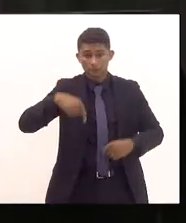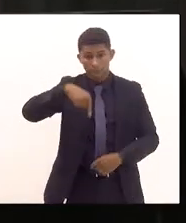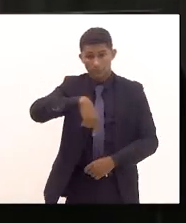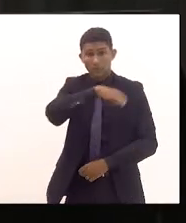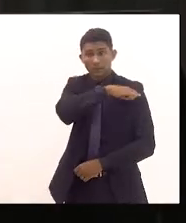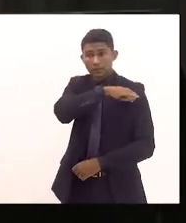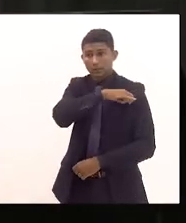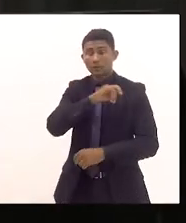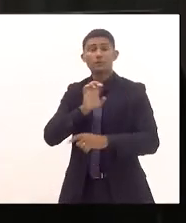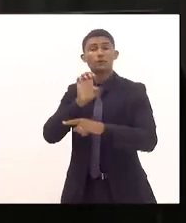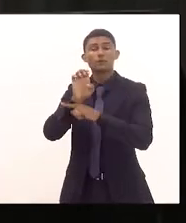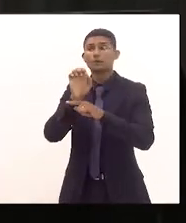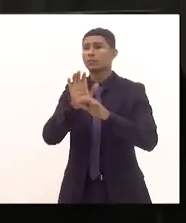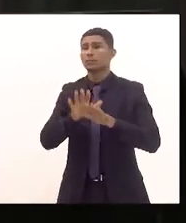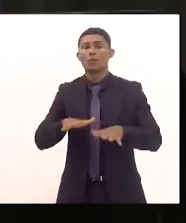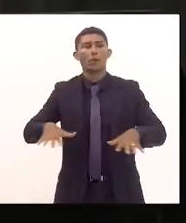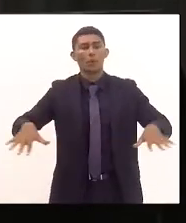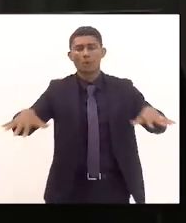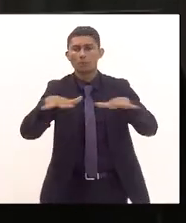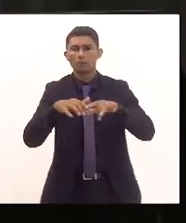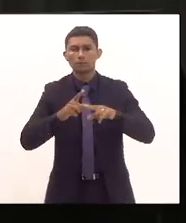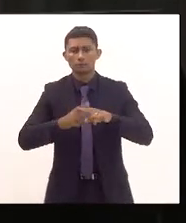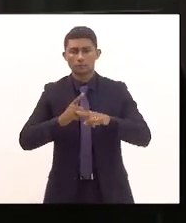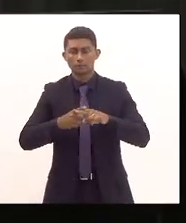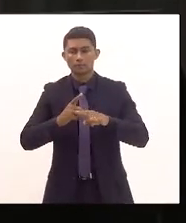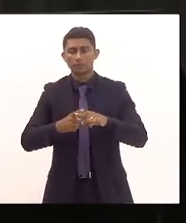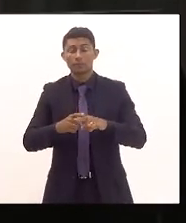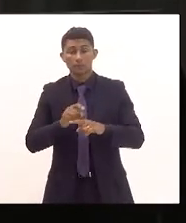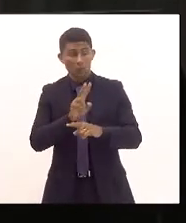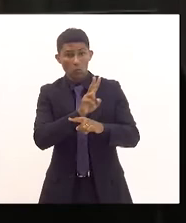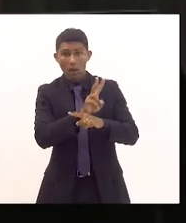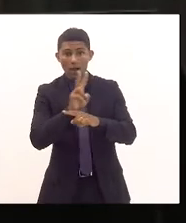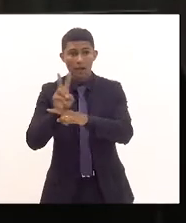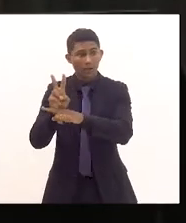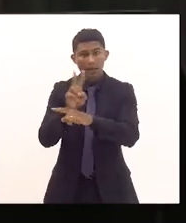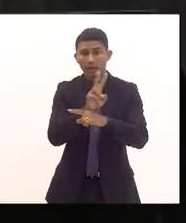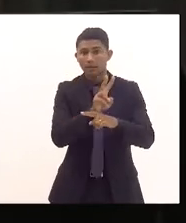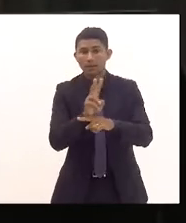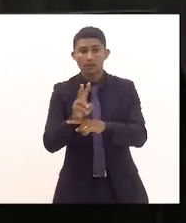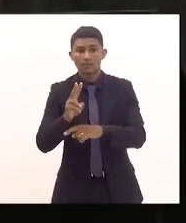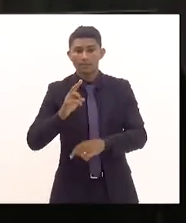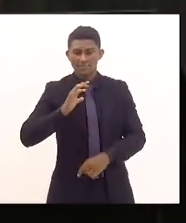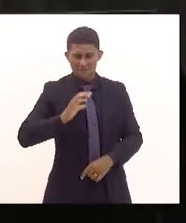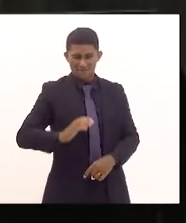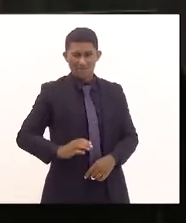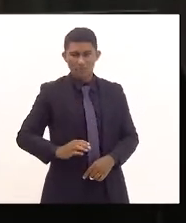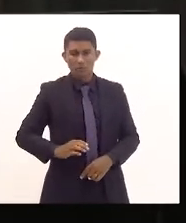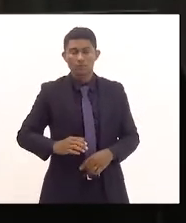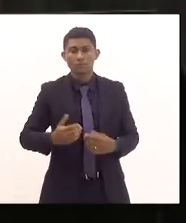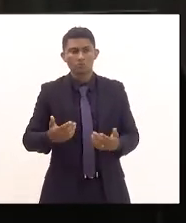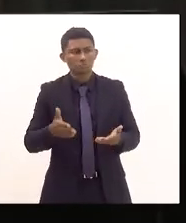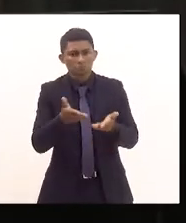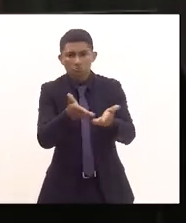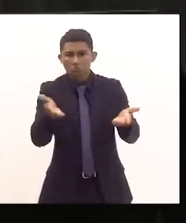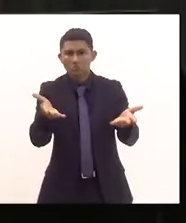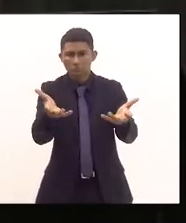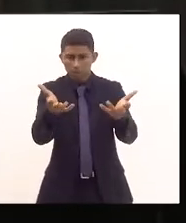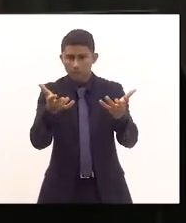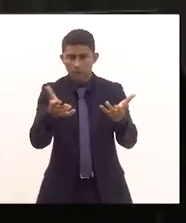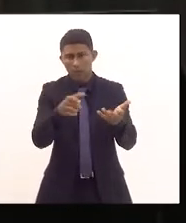de Janeiro as guardas civis municipais querem os representantes